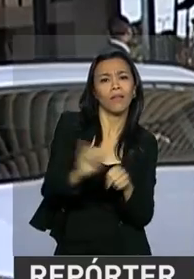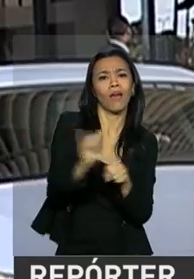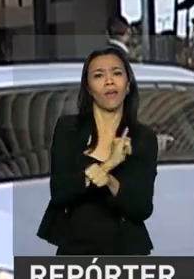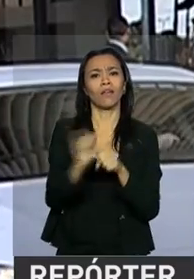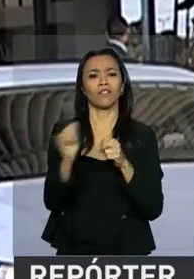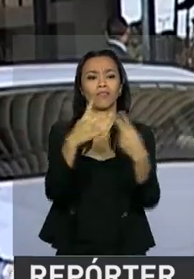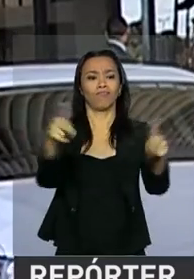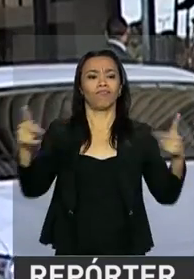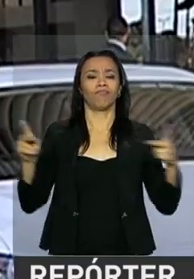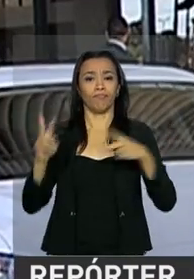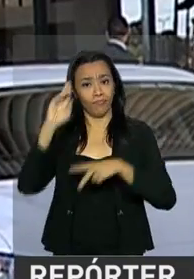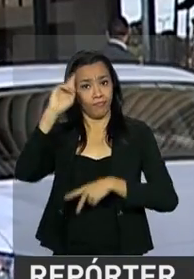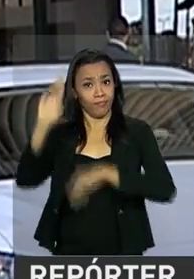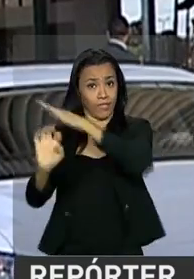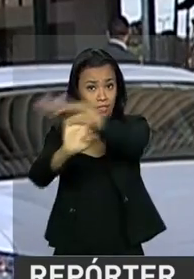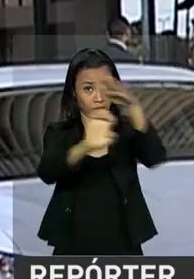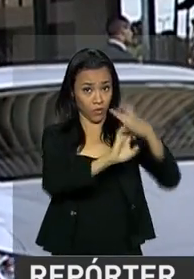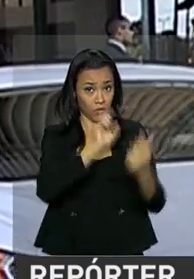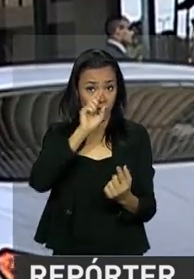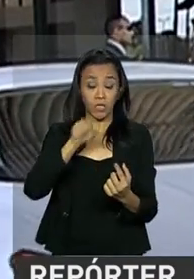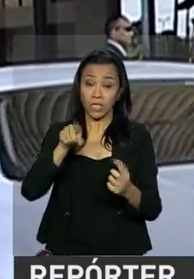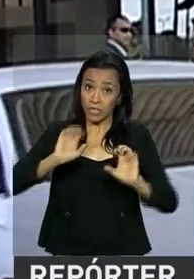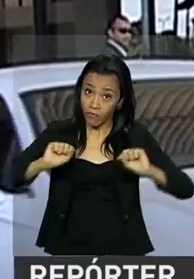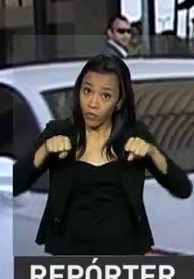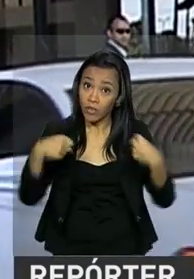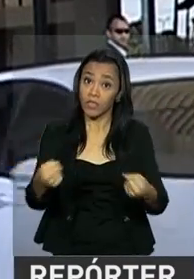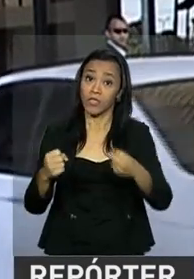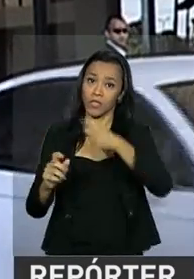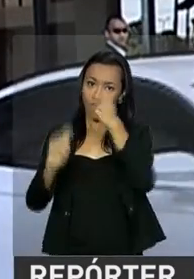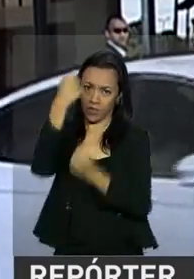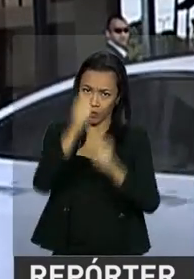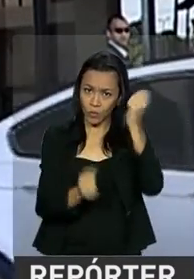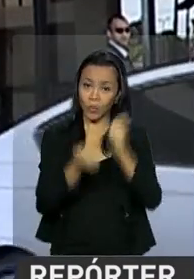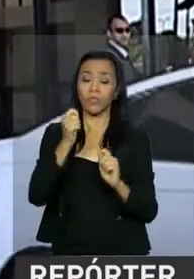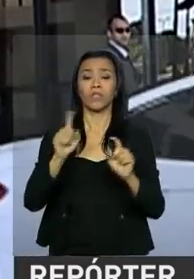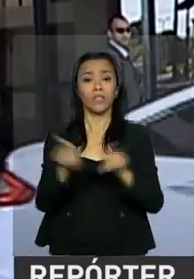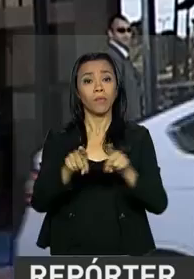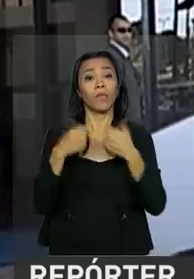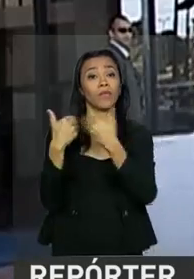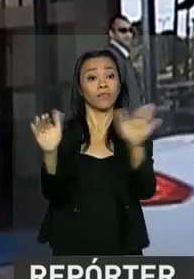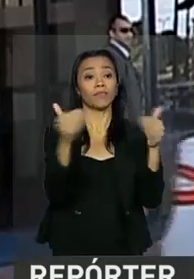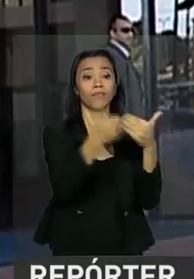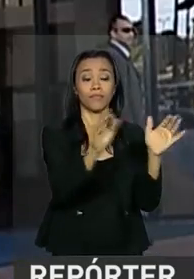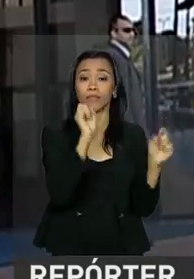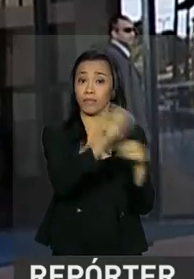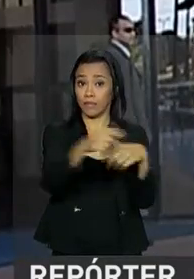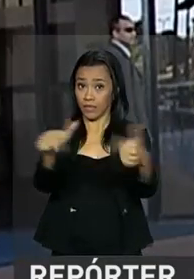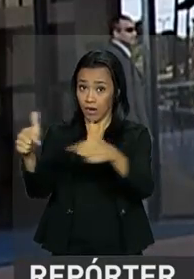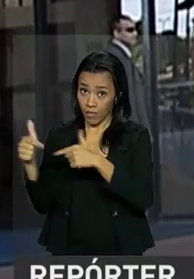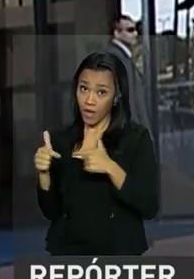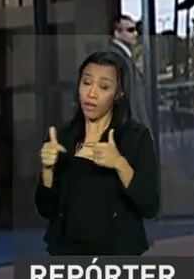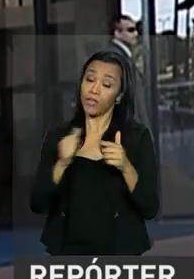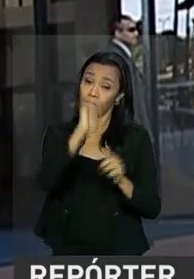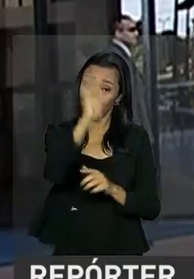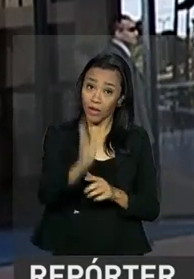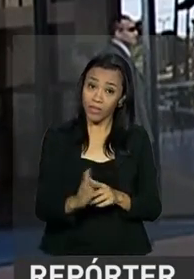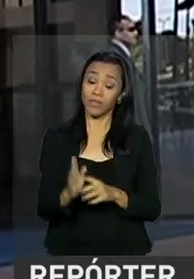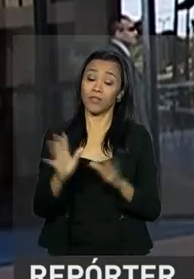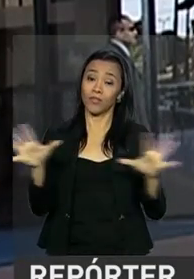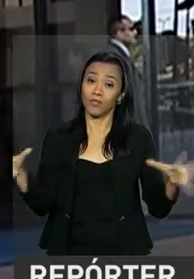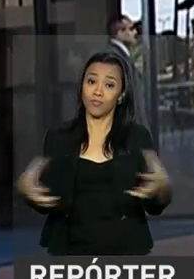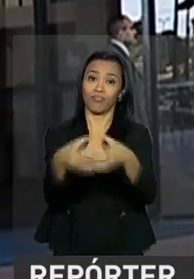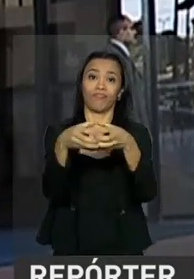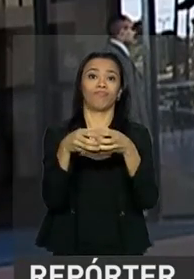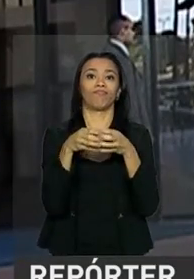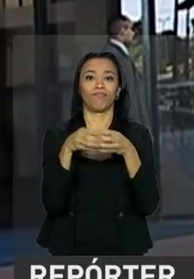isso vai fortalecer a indústria Nacional criar empregos e melhorar a inserção do Brasil nas cadeias globais de valor esse